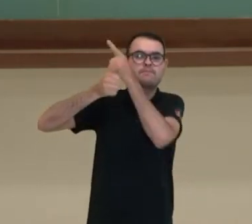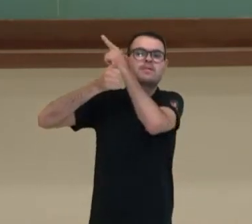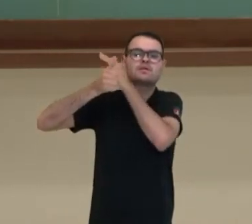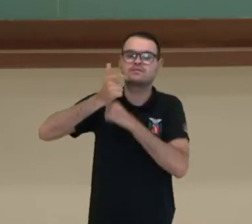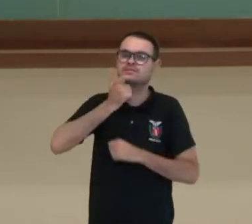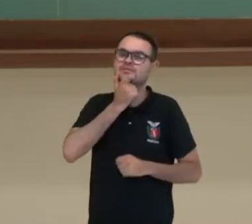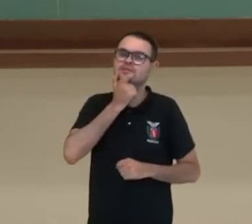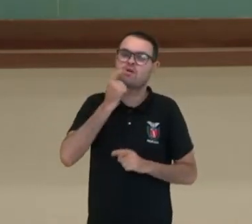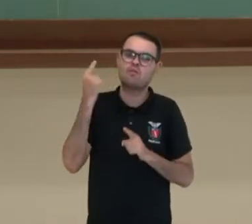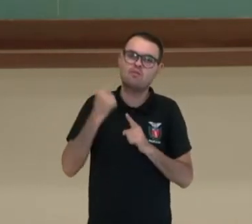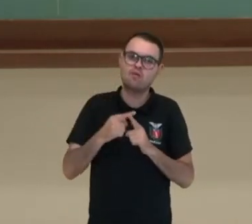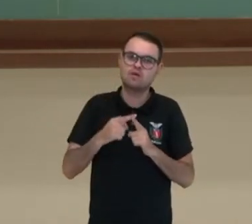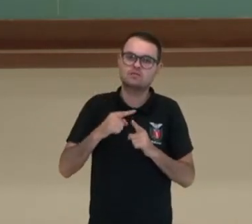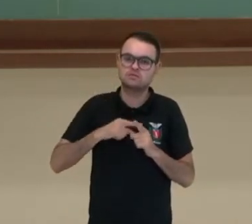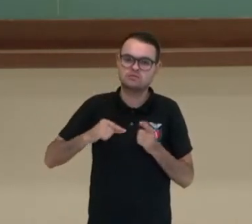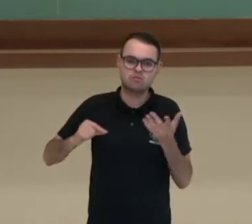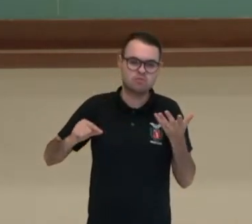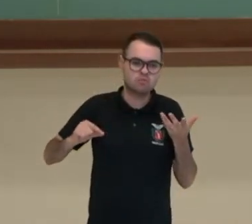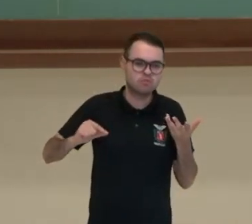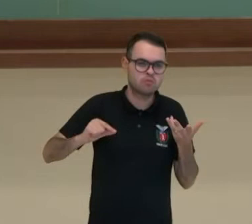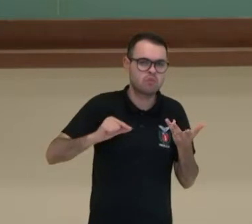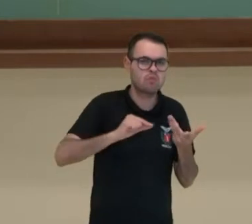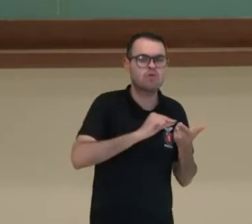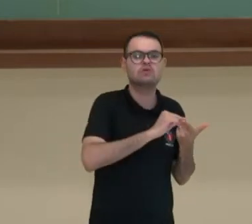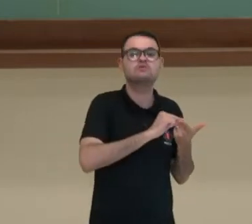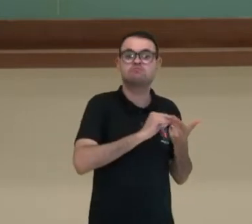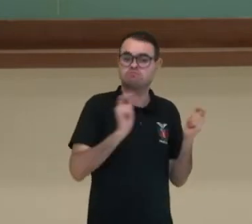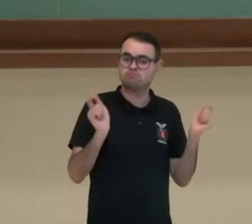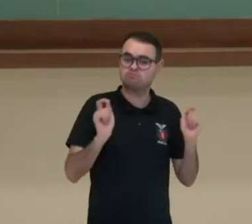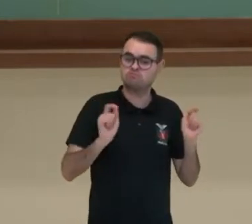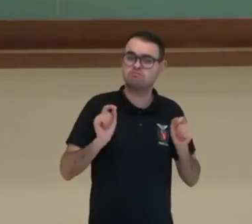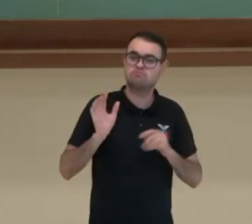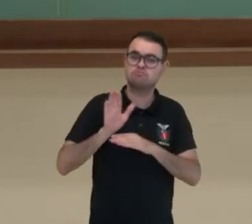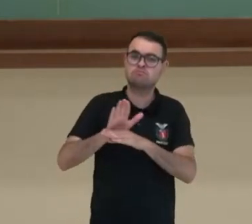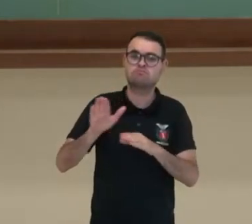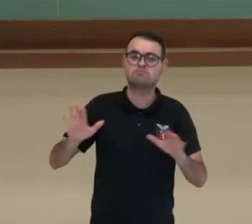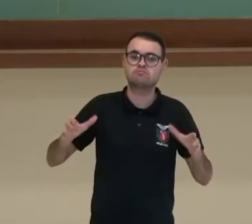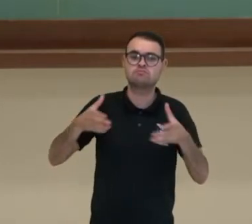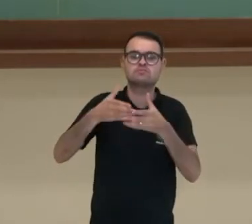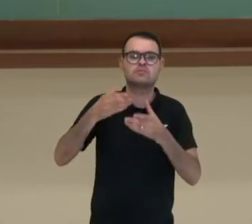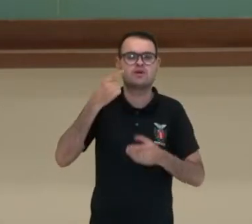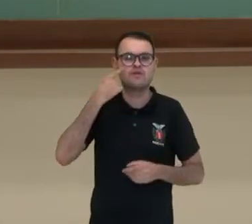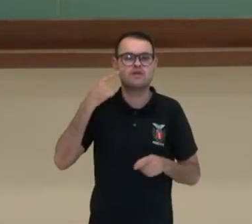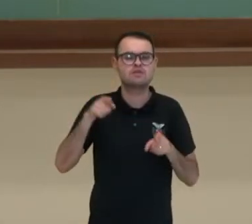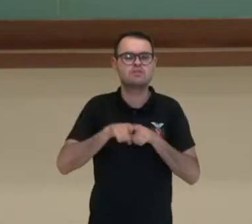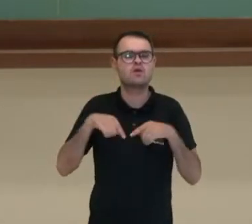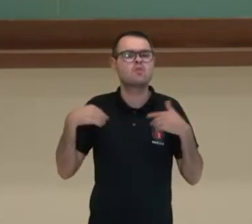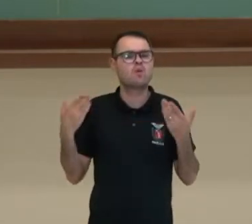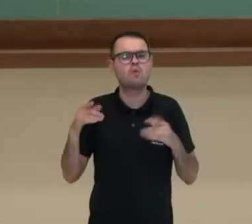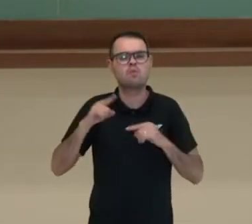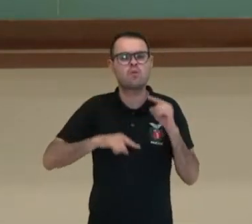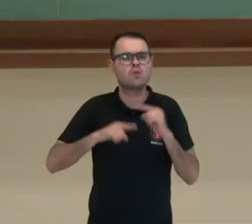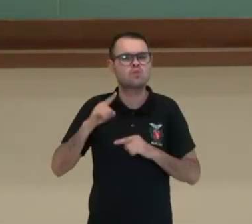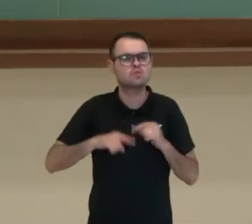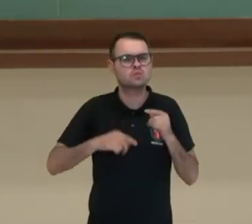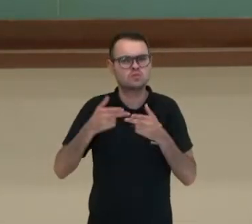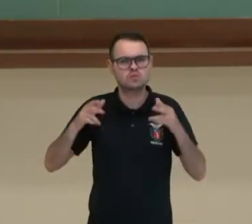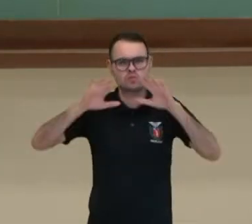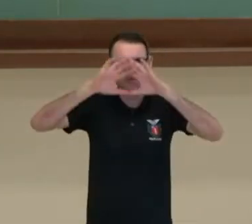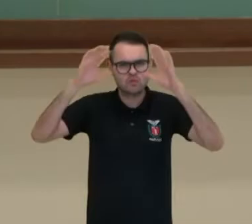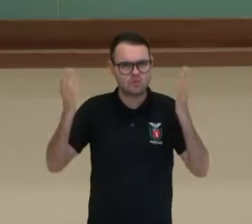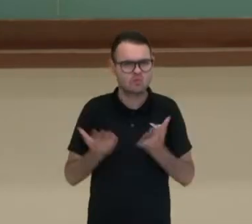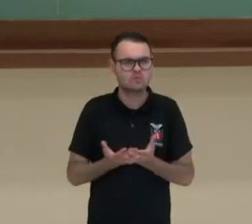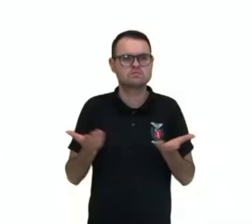justamente porque ela tinha um conjunto de elementos que permitiu a isso acontecer. Vamos rever também qual que eram esses produtos, esse conjunto de